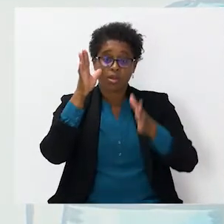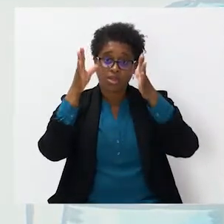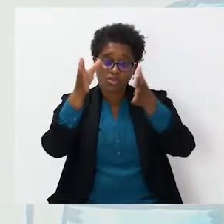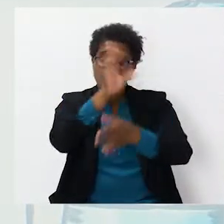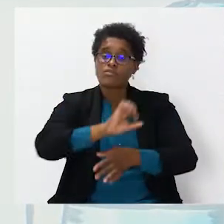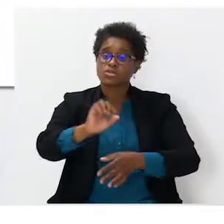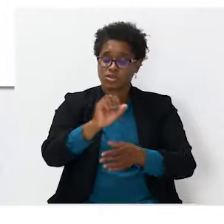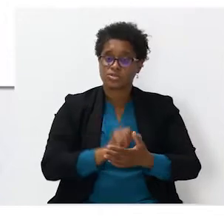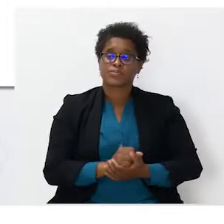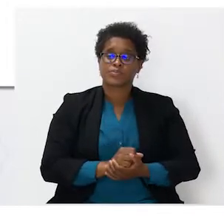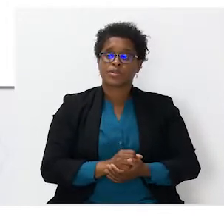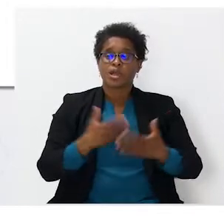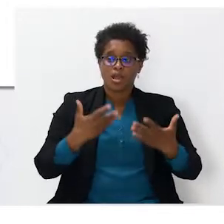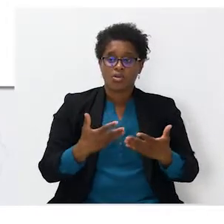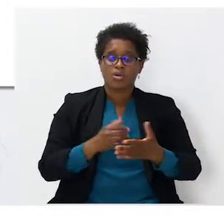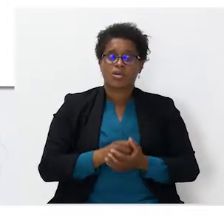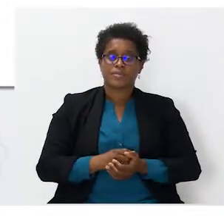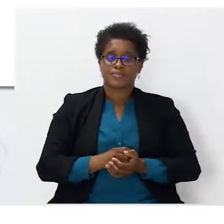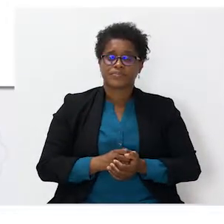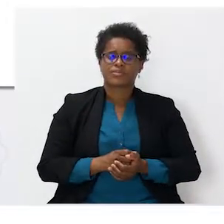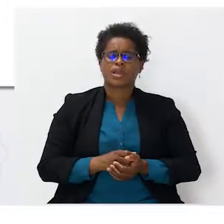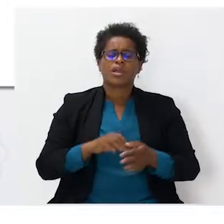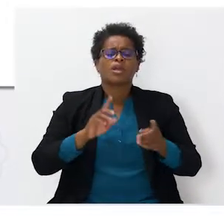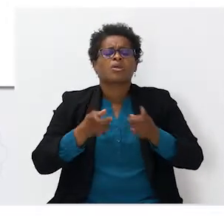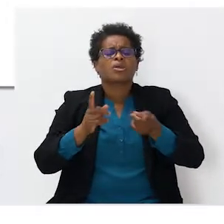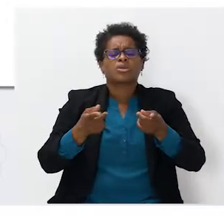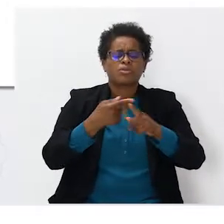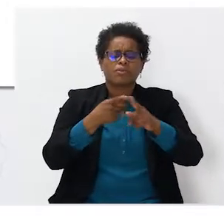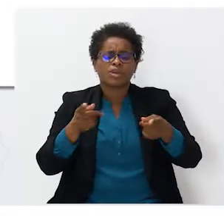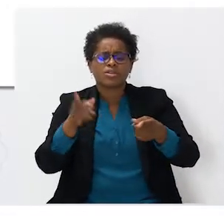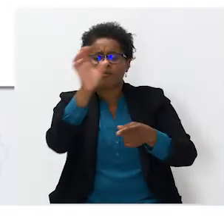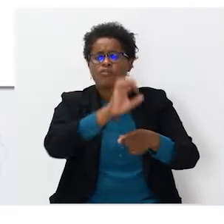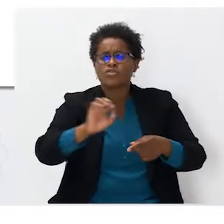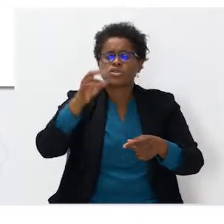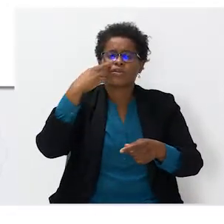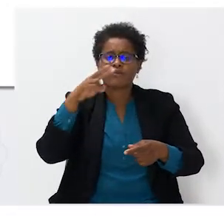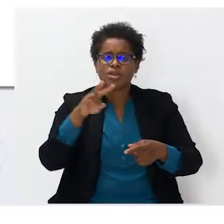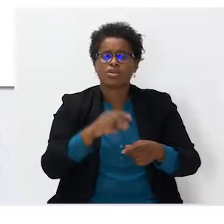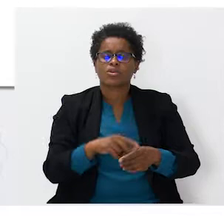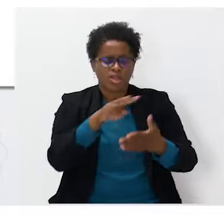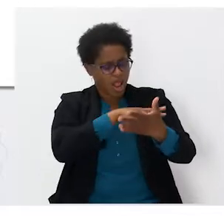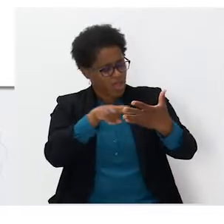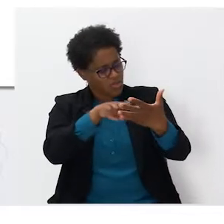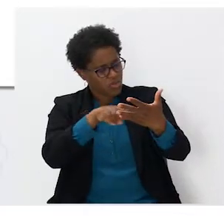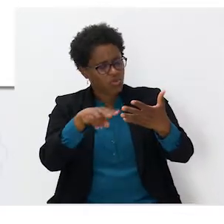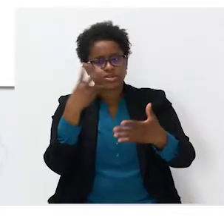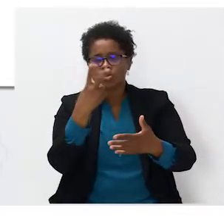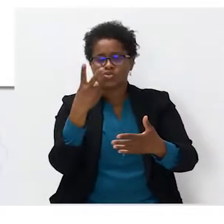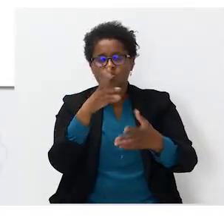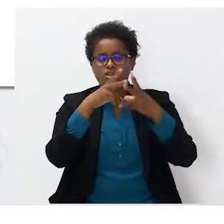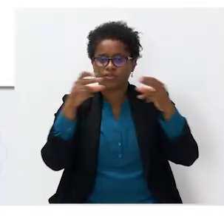é? Agora, que diferença vocês notaram na leitura das